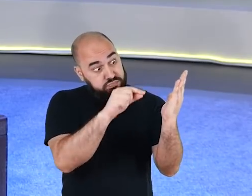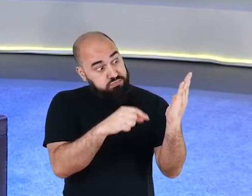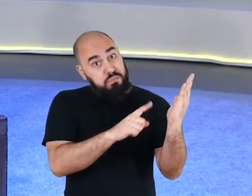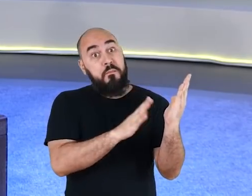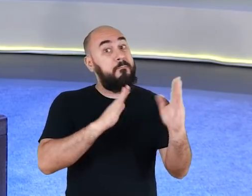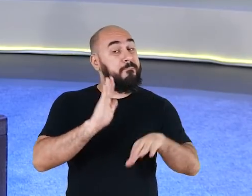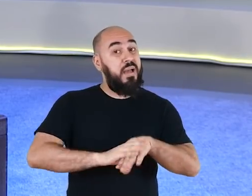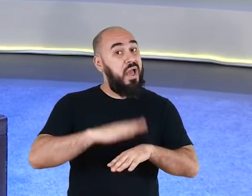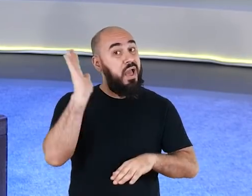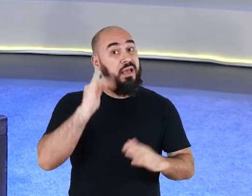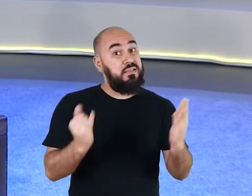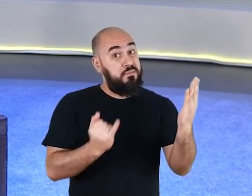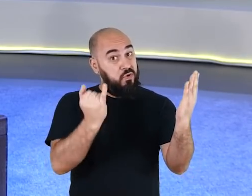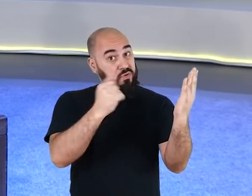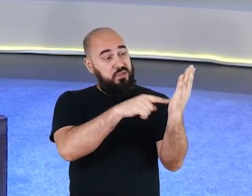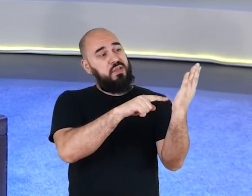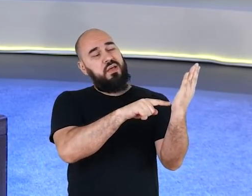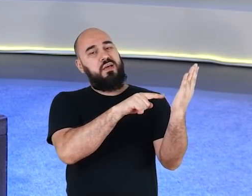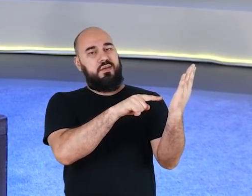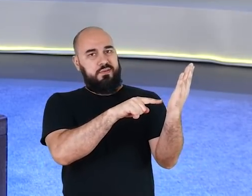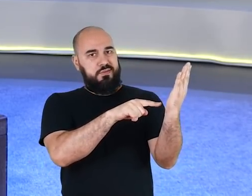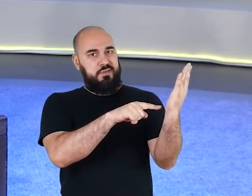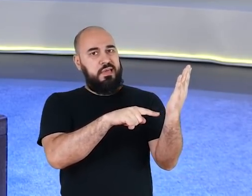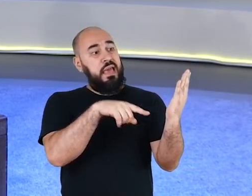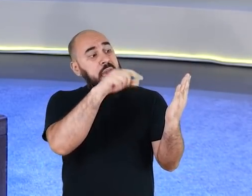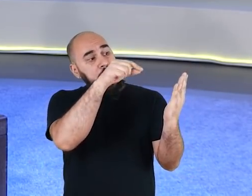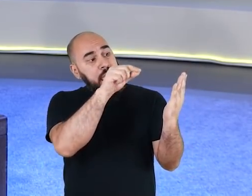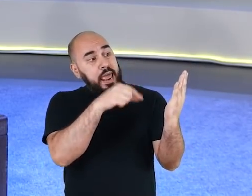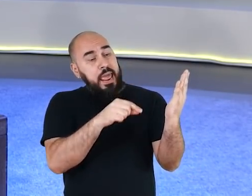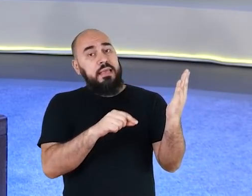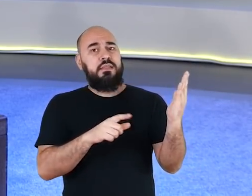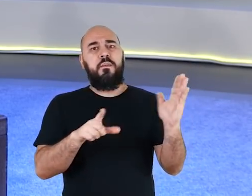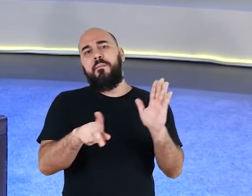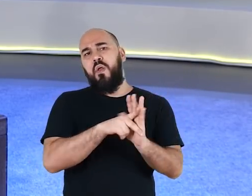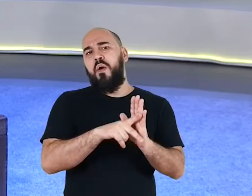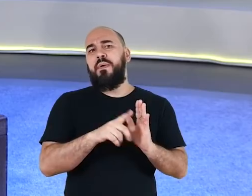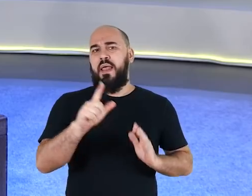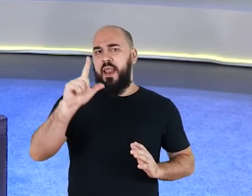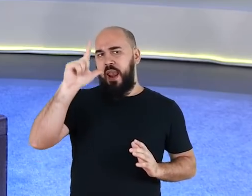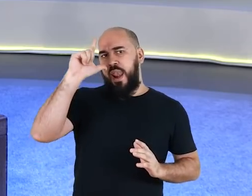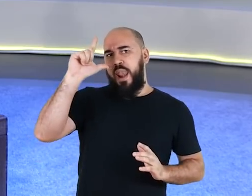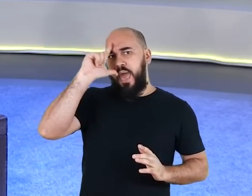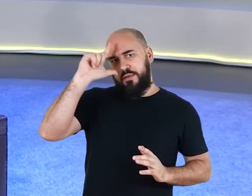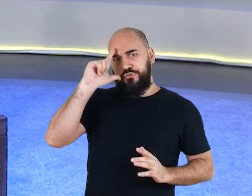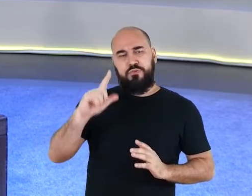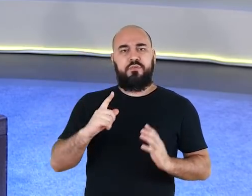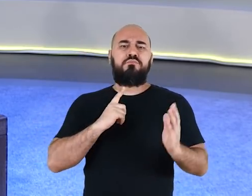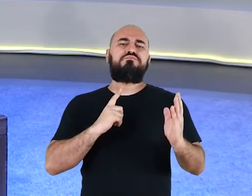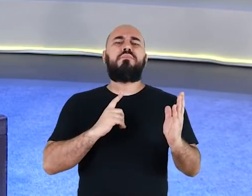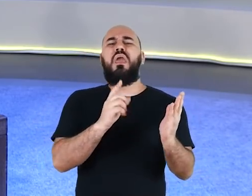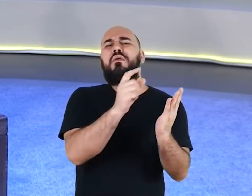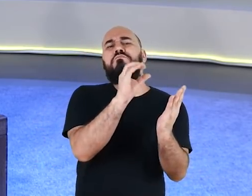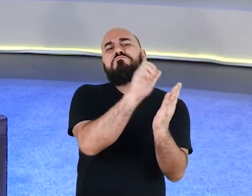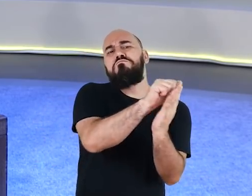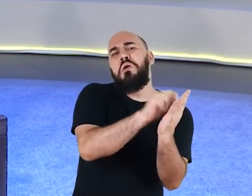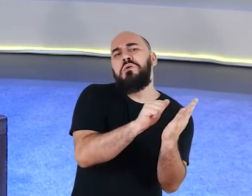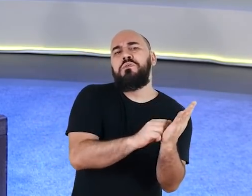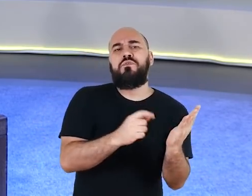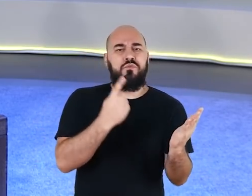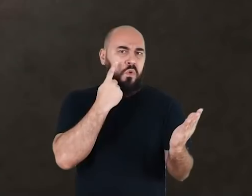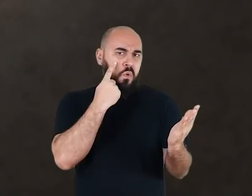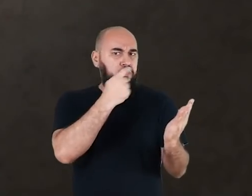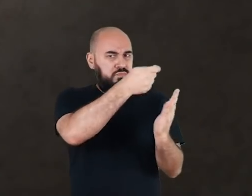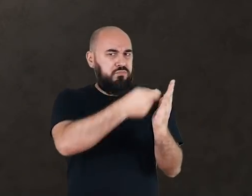esses movimentos conforme a lista latina do episódio. O que nós temos ali no registro seria isso. Eu vou citar para você o